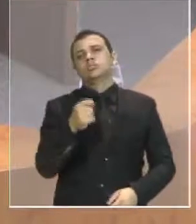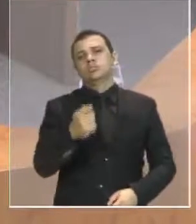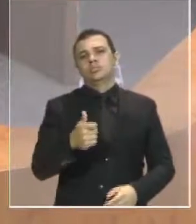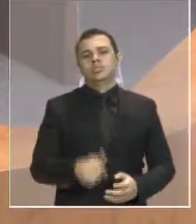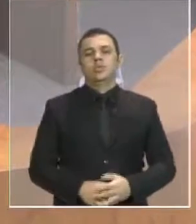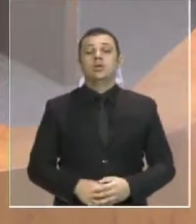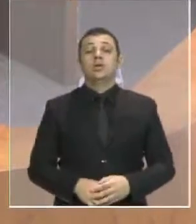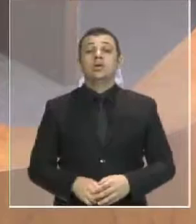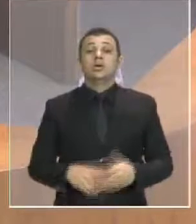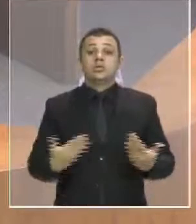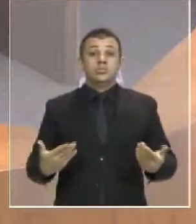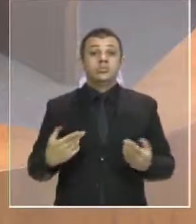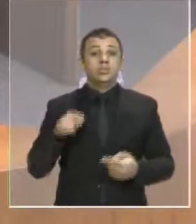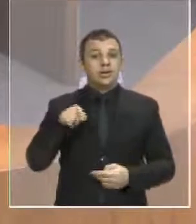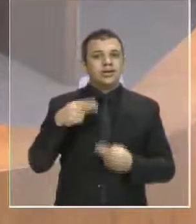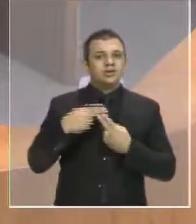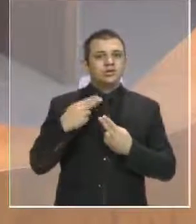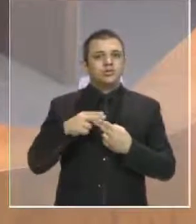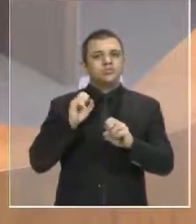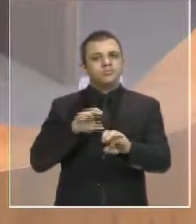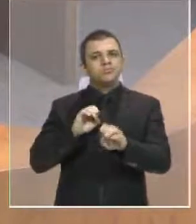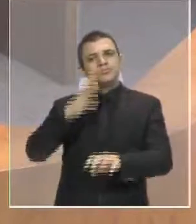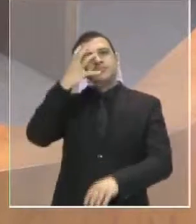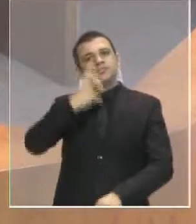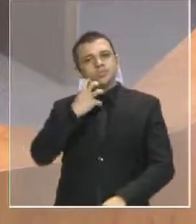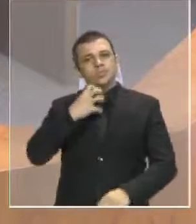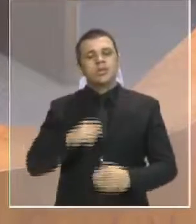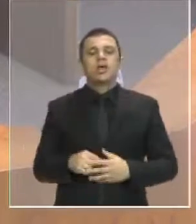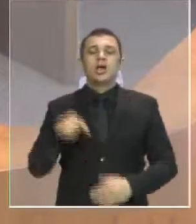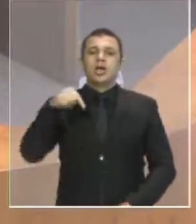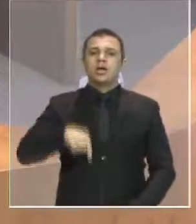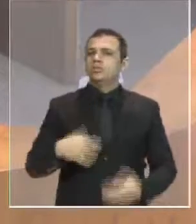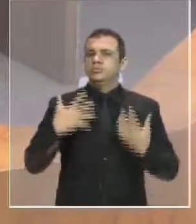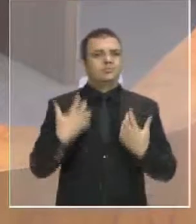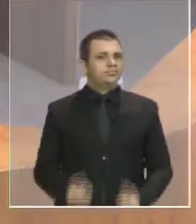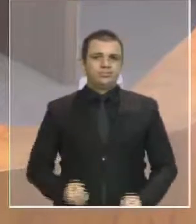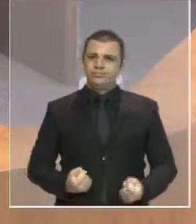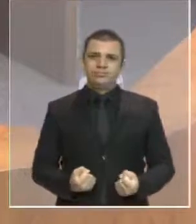sério. E aqui nós não vamos aceitar